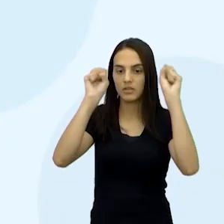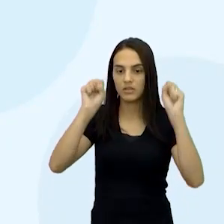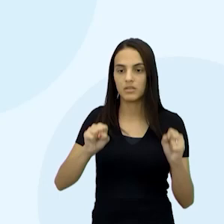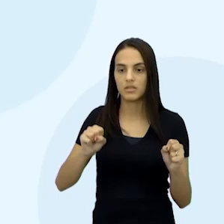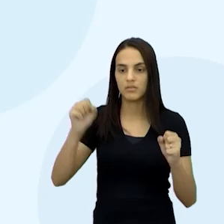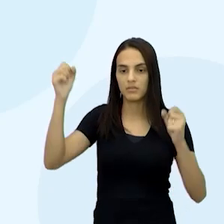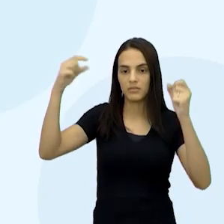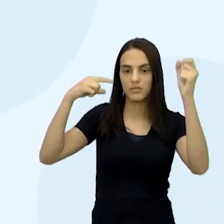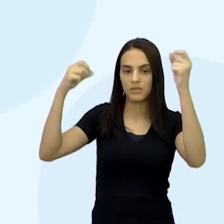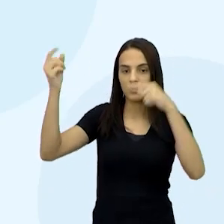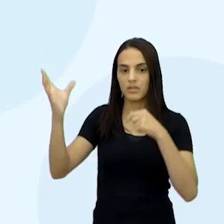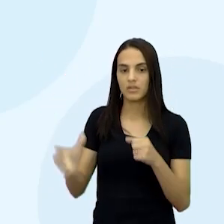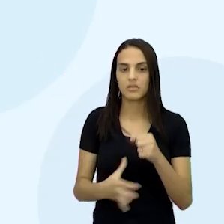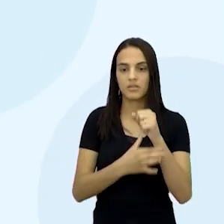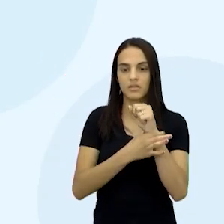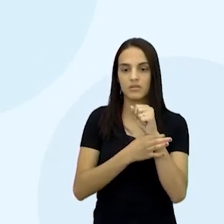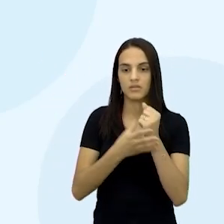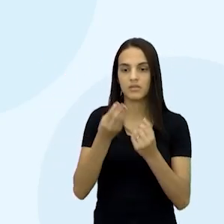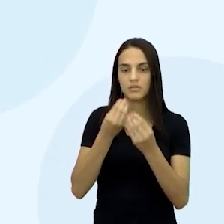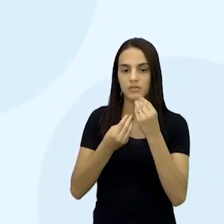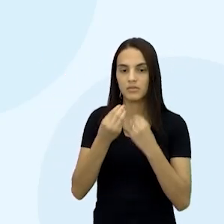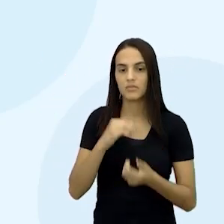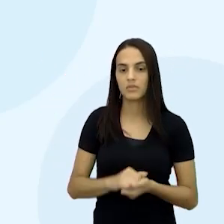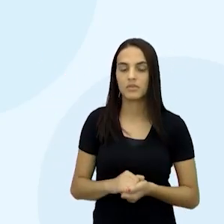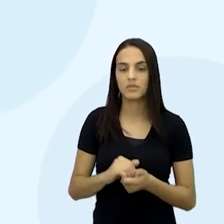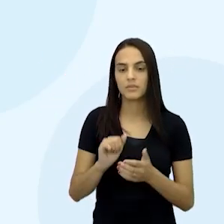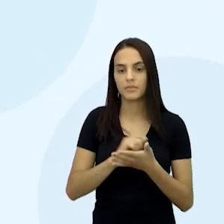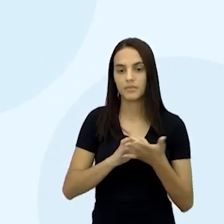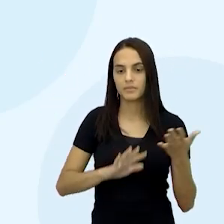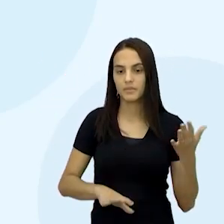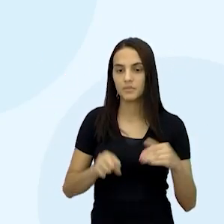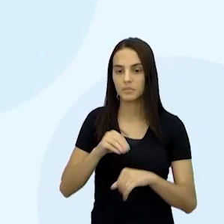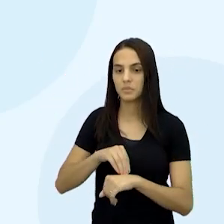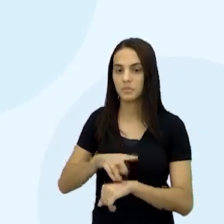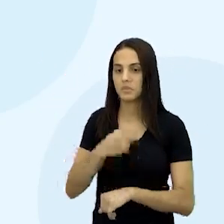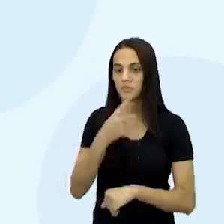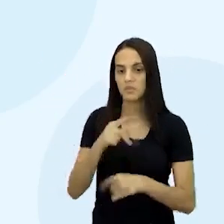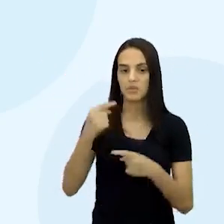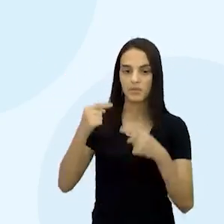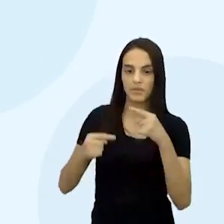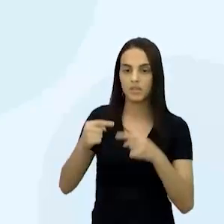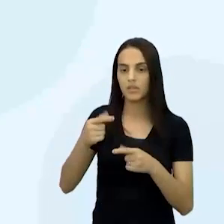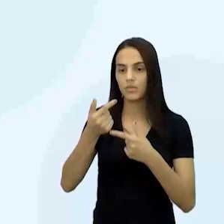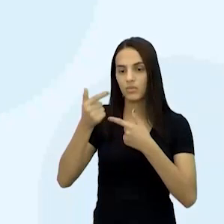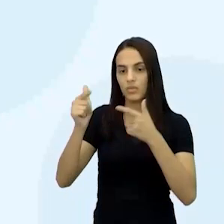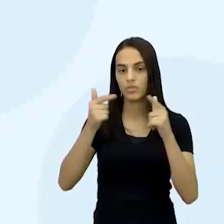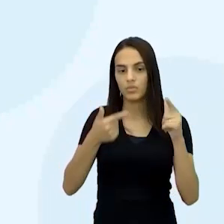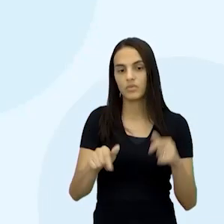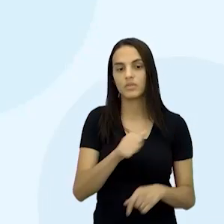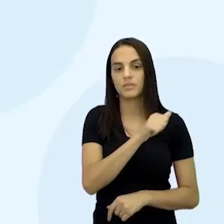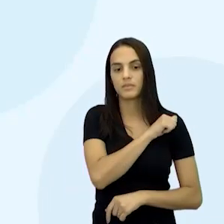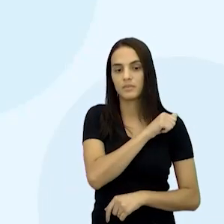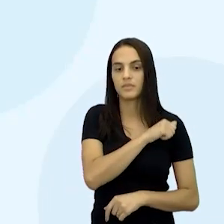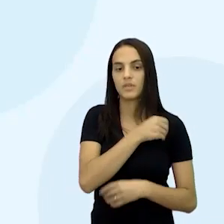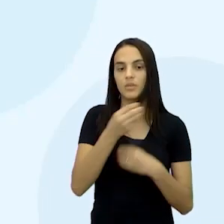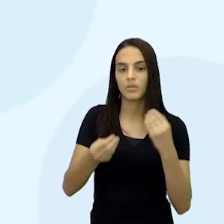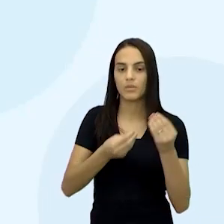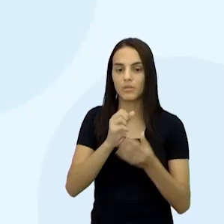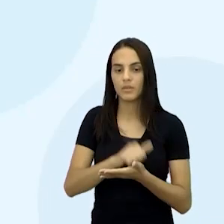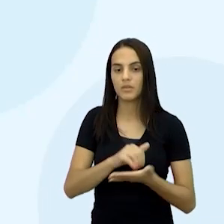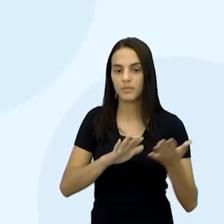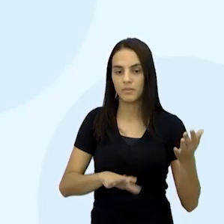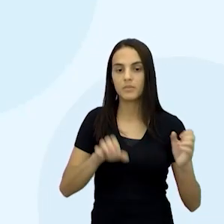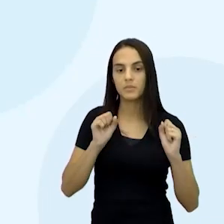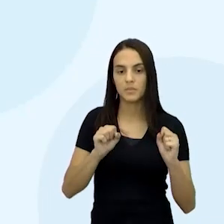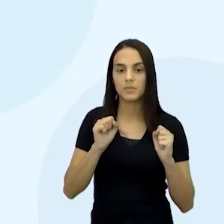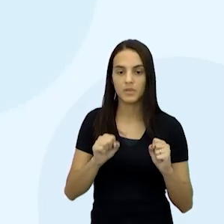na segurança alimentar? Para a atividade, sugerimos que converse com os demais colegas sobre como a atividade